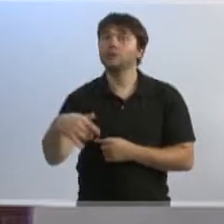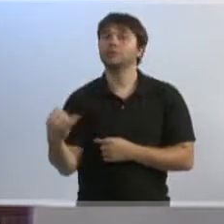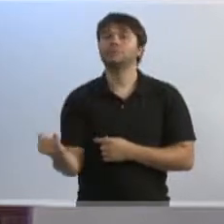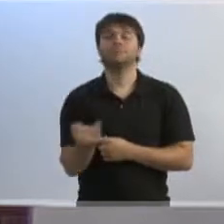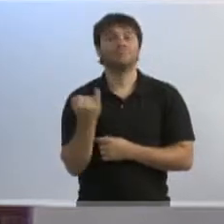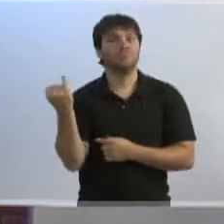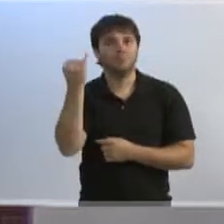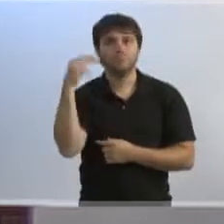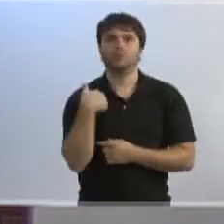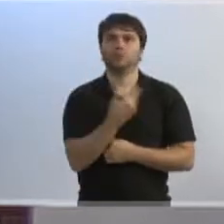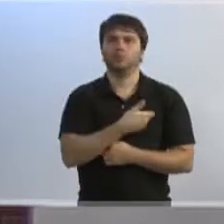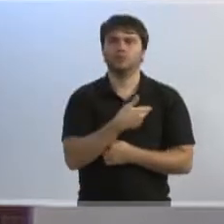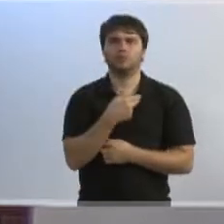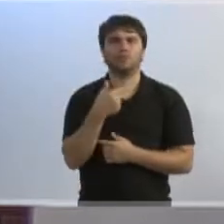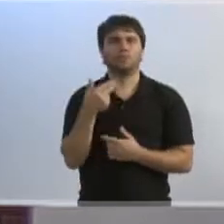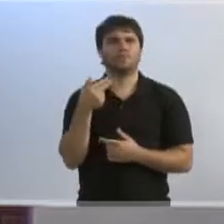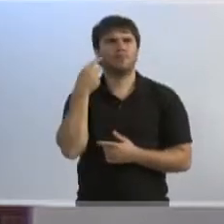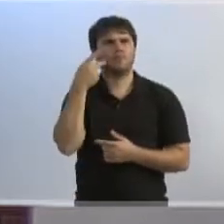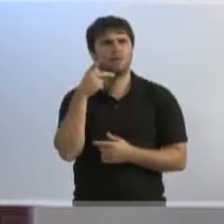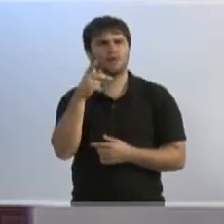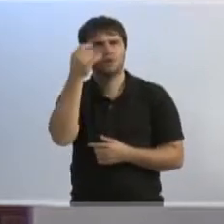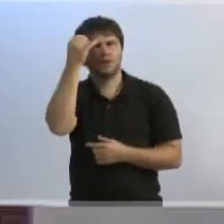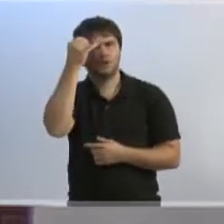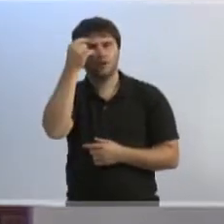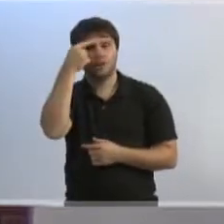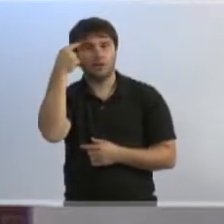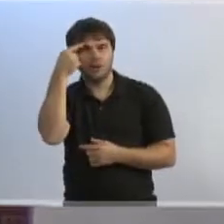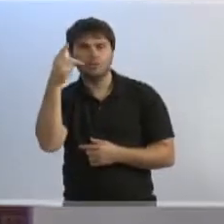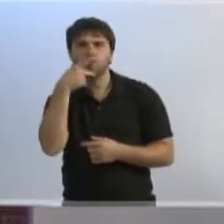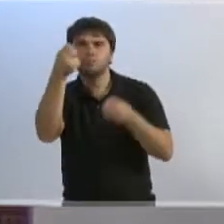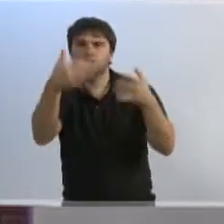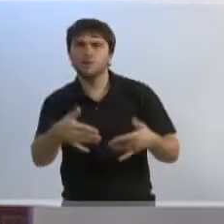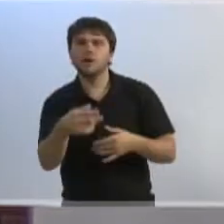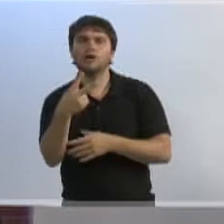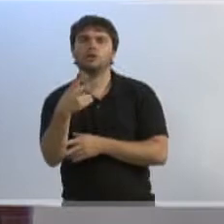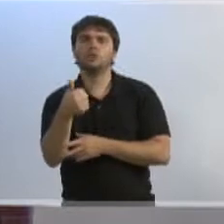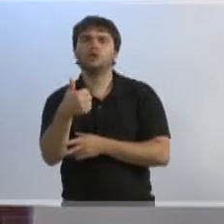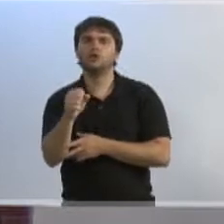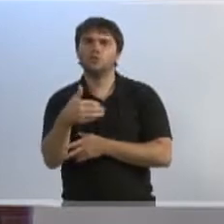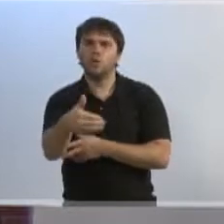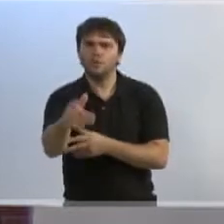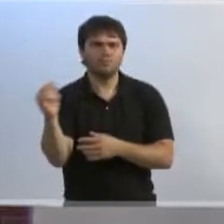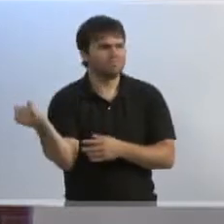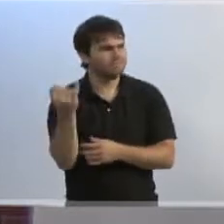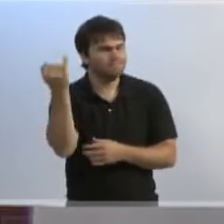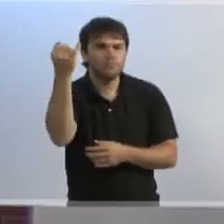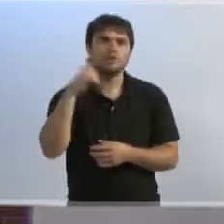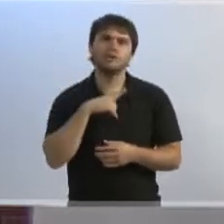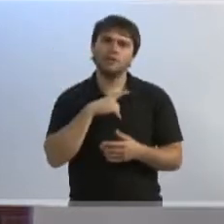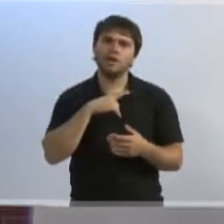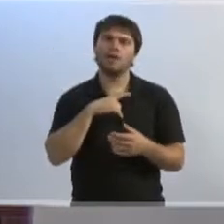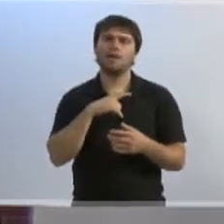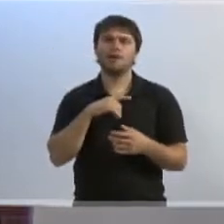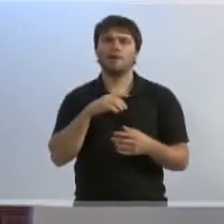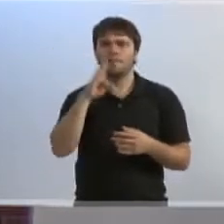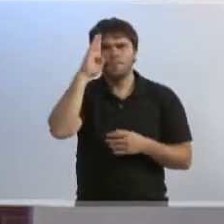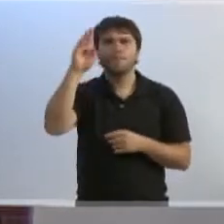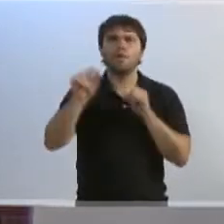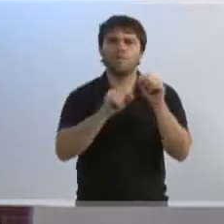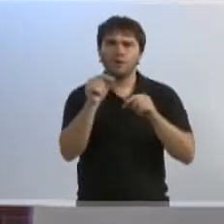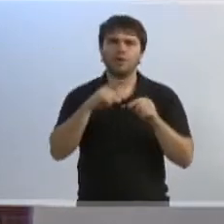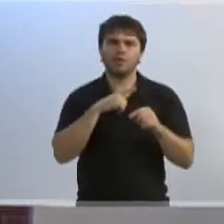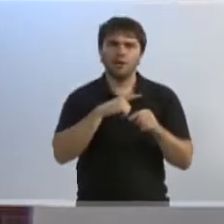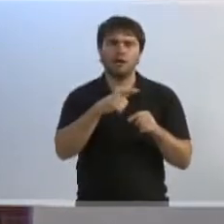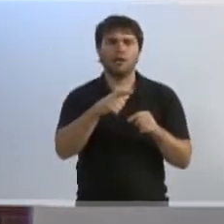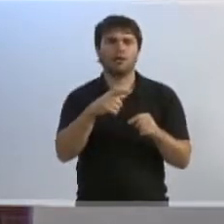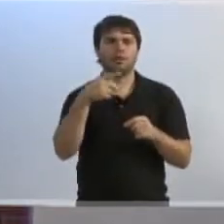aqui, o vereador Ito estava falando aqui das eleições. 2018 é extremamente importante. Nós temos principalmente que eleger deputados federais e